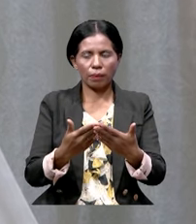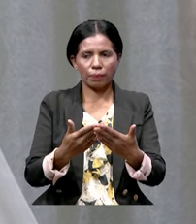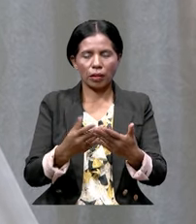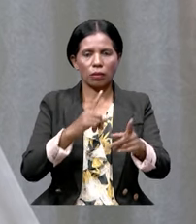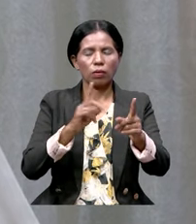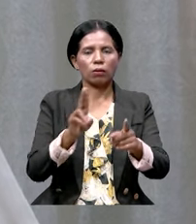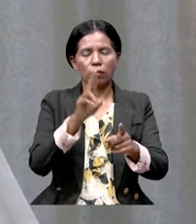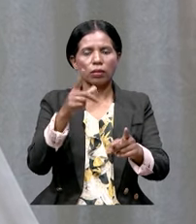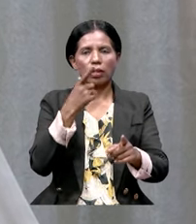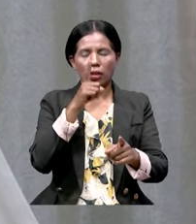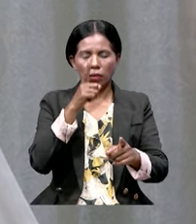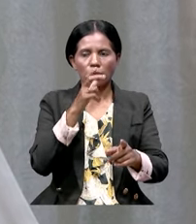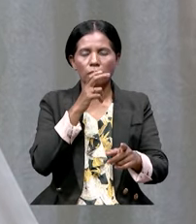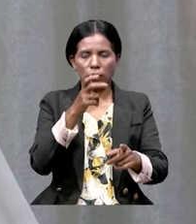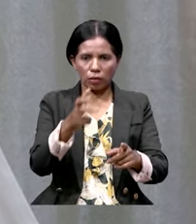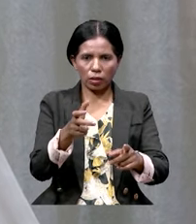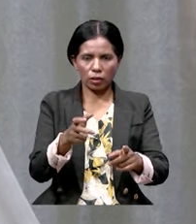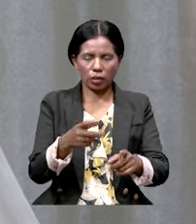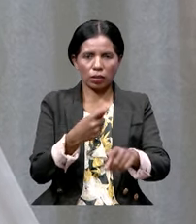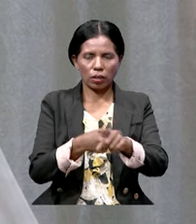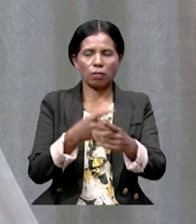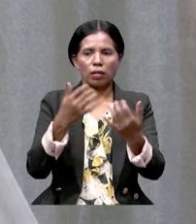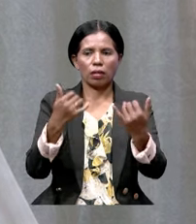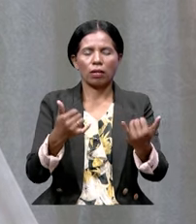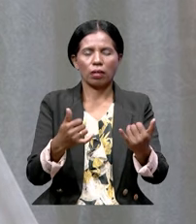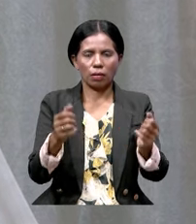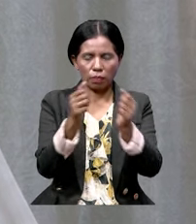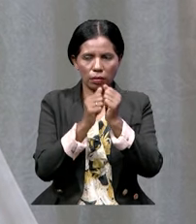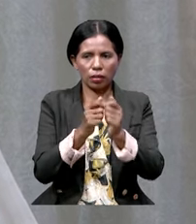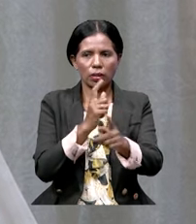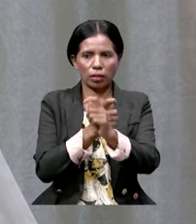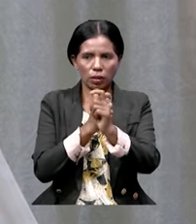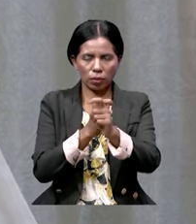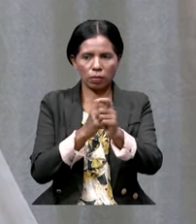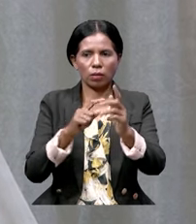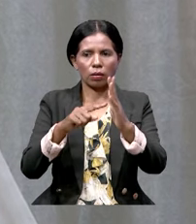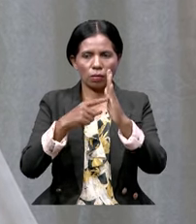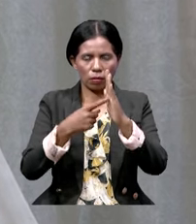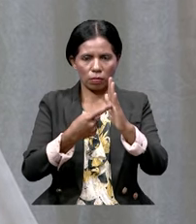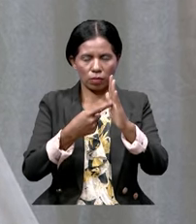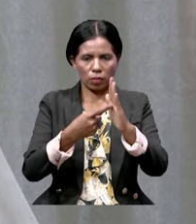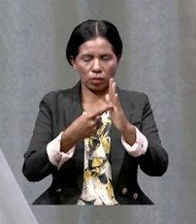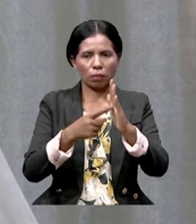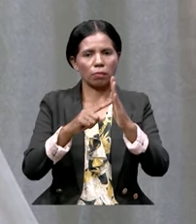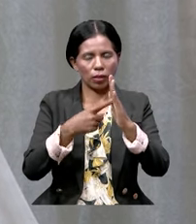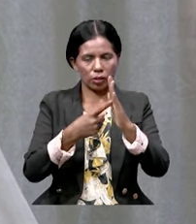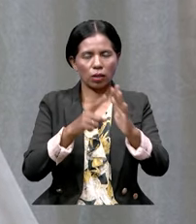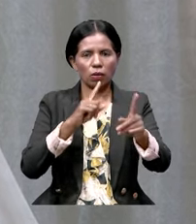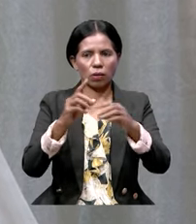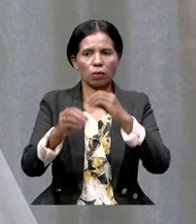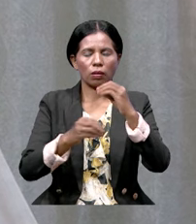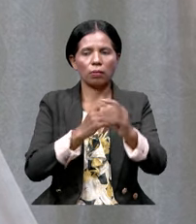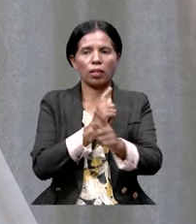português e ao mesmo tempo a tetu mos komesa a huona kona va